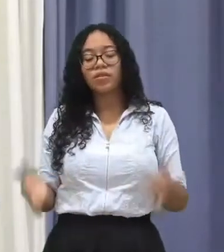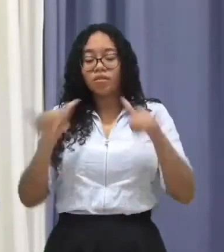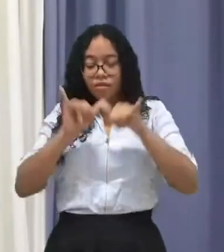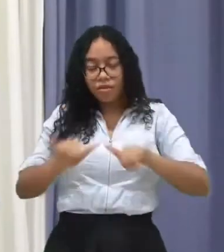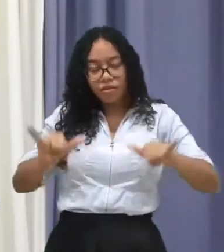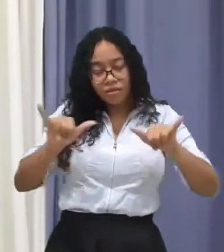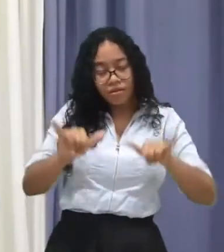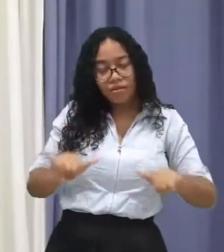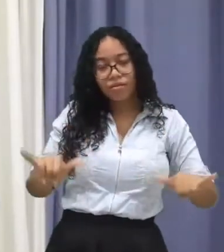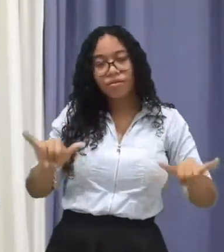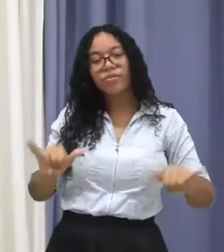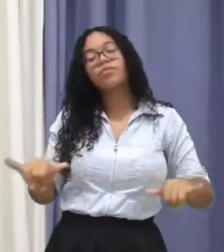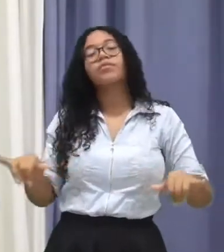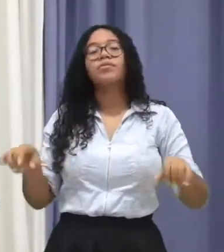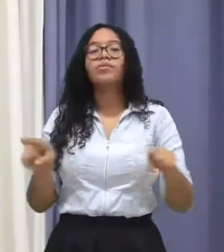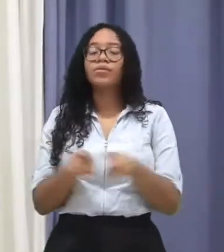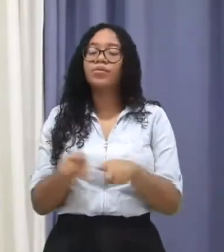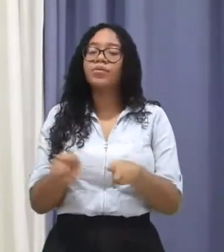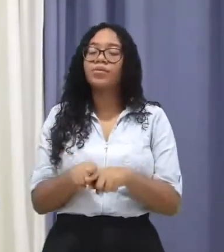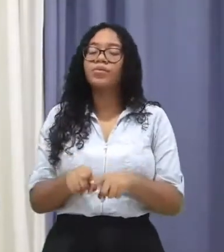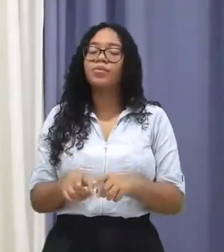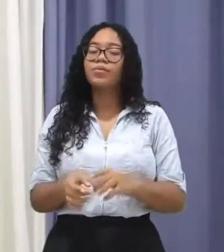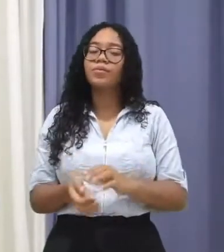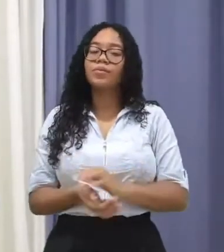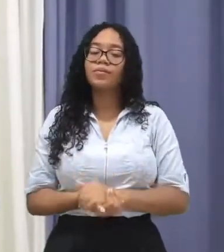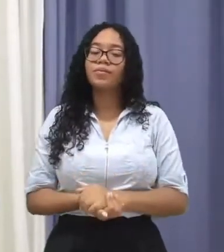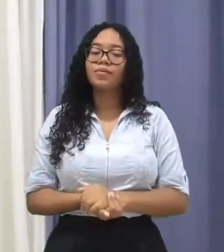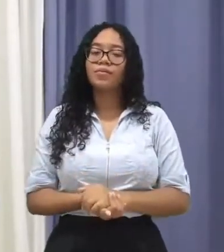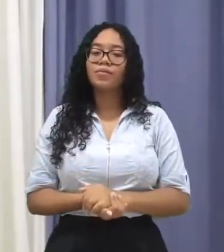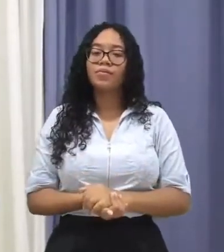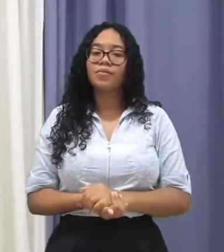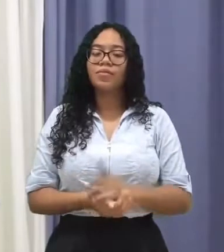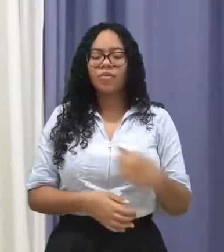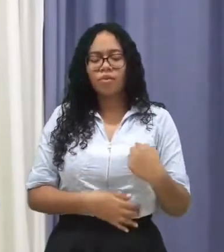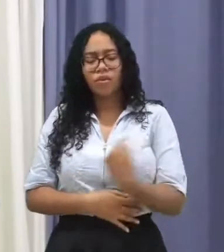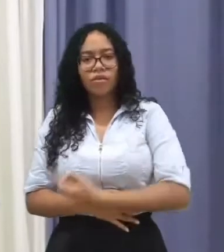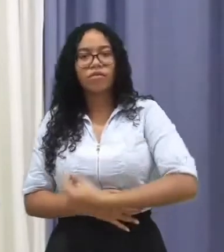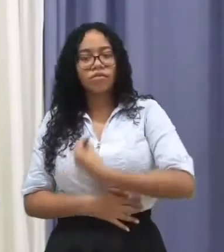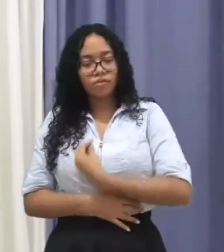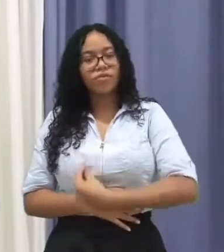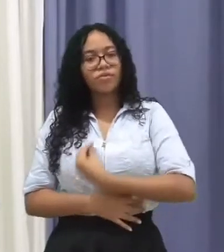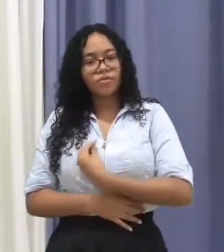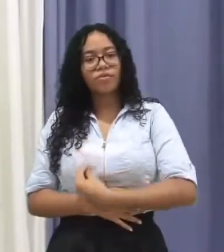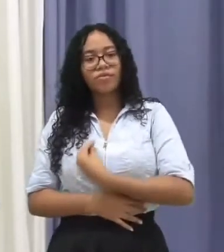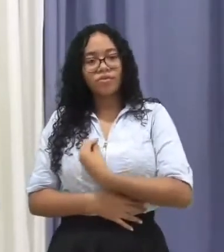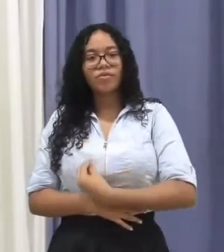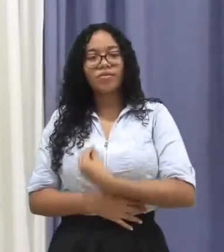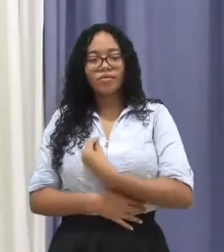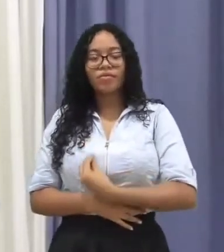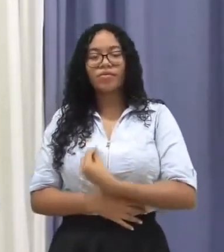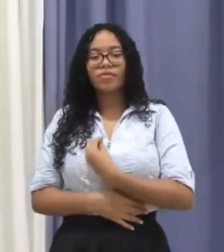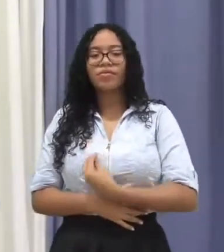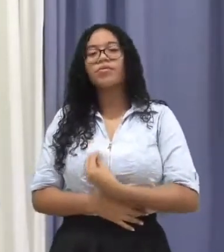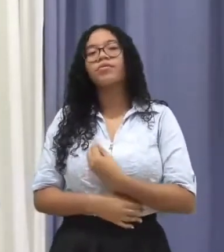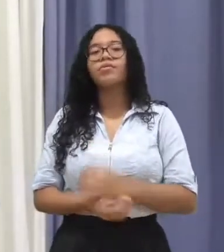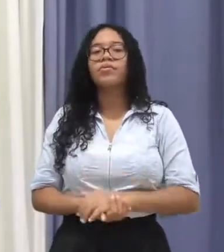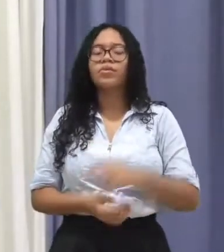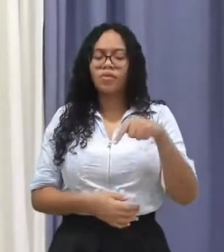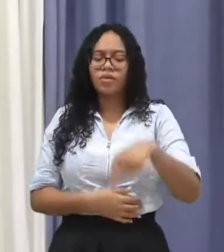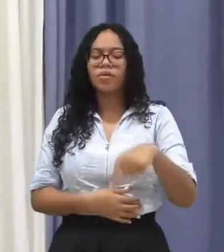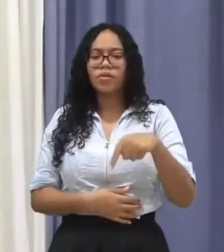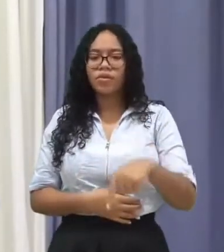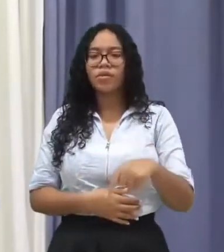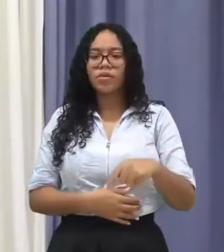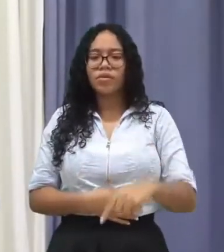por palavra do Senhor isto: nós, os vivos, os que ficarmos até a vinda